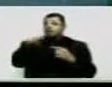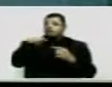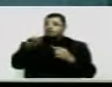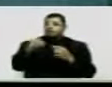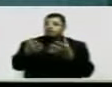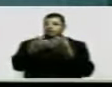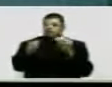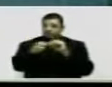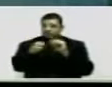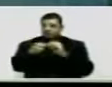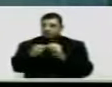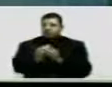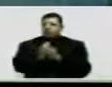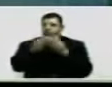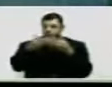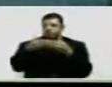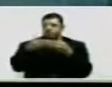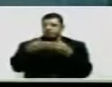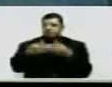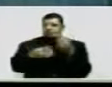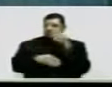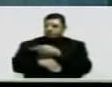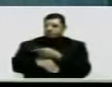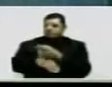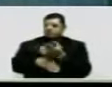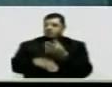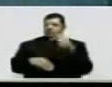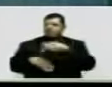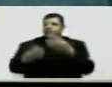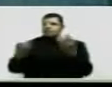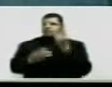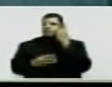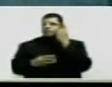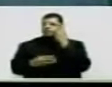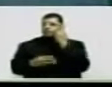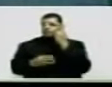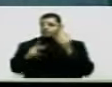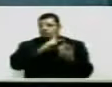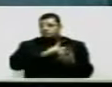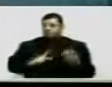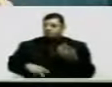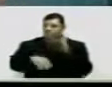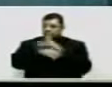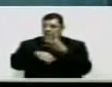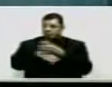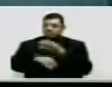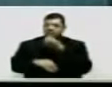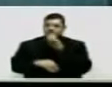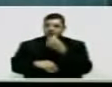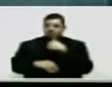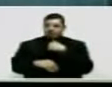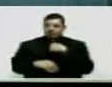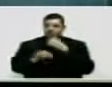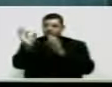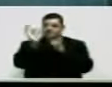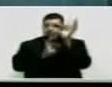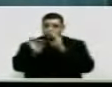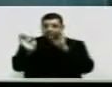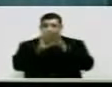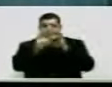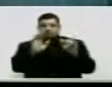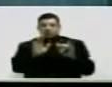quero fazer um apelo à Vossa Excelência nessa sessão, presidente em exercício. O meu